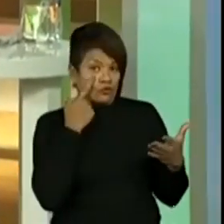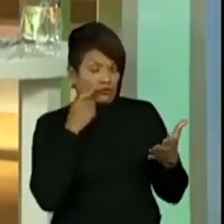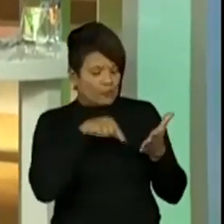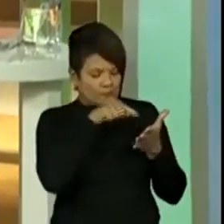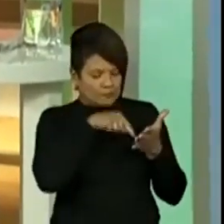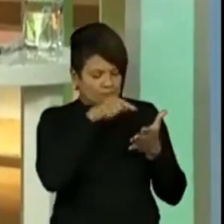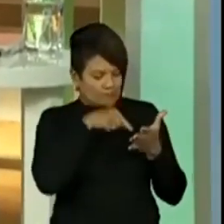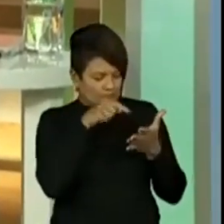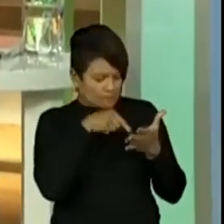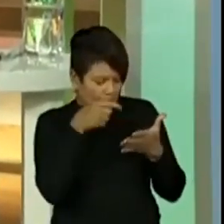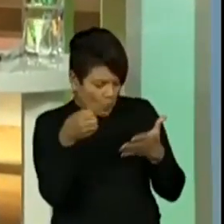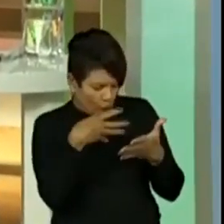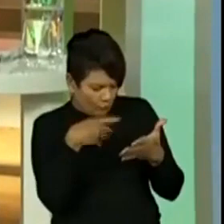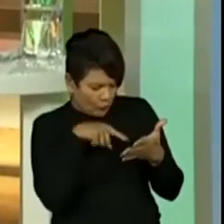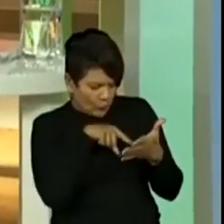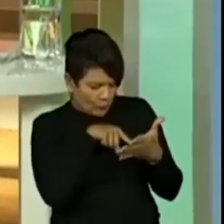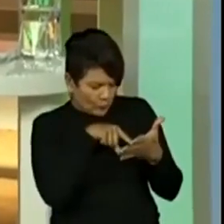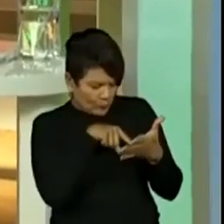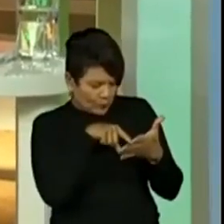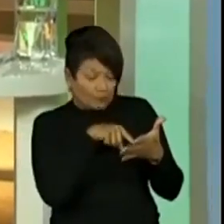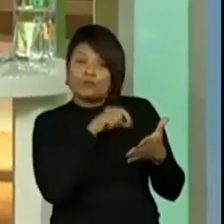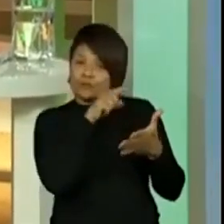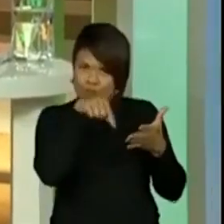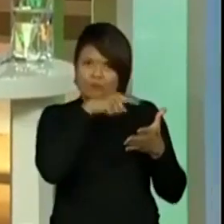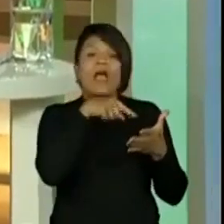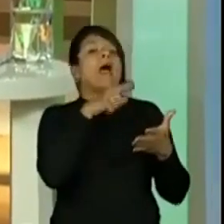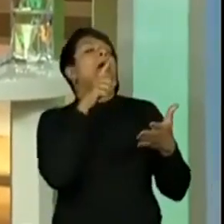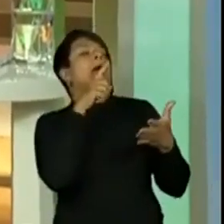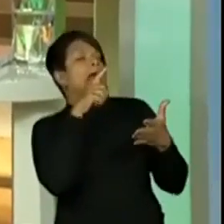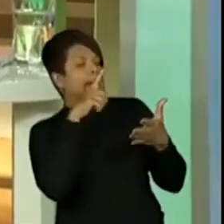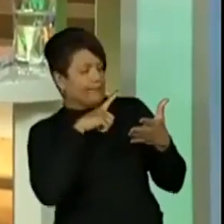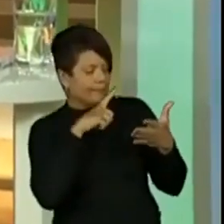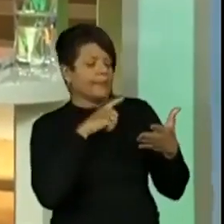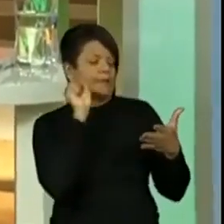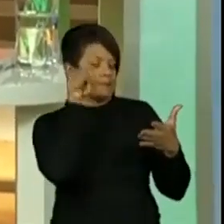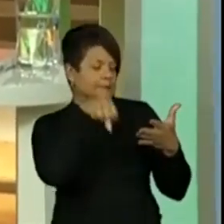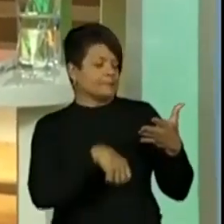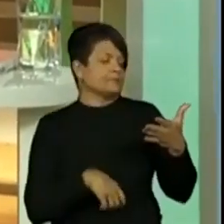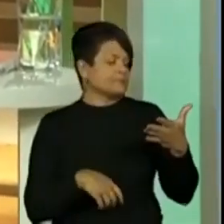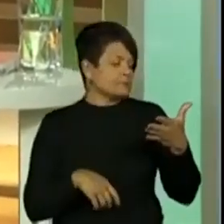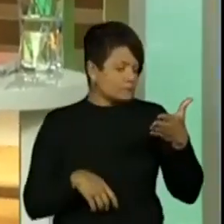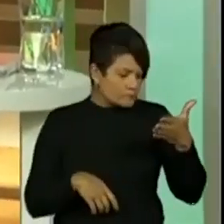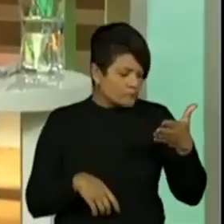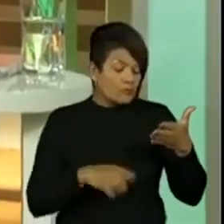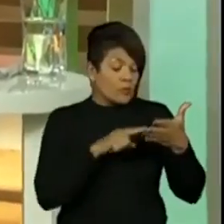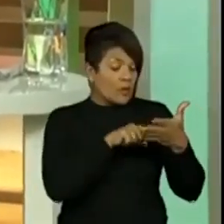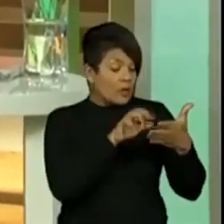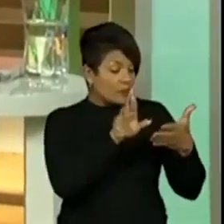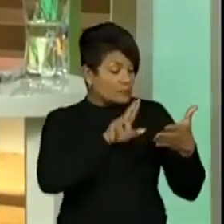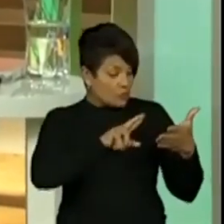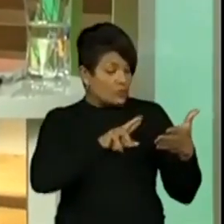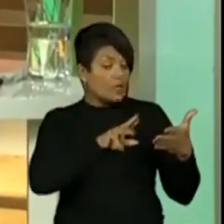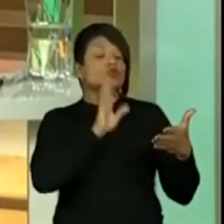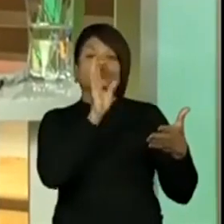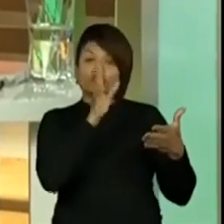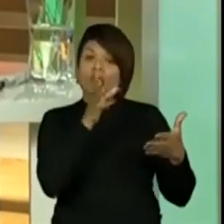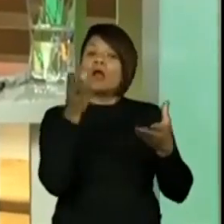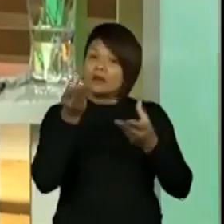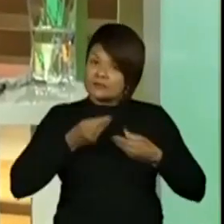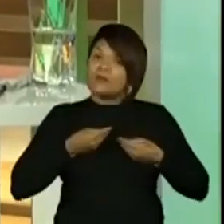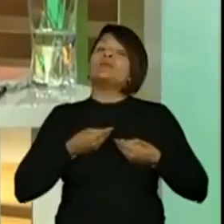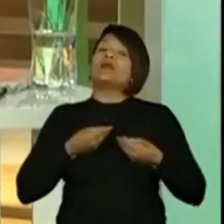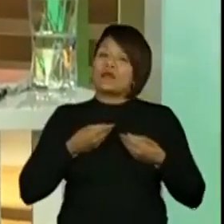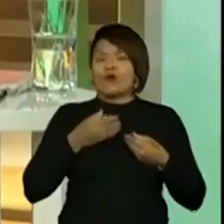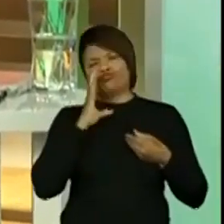ver. Às vezes precisa de uma atualização. Ah, temos sim. Os alunos responderam que receberam o livro. Olha que